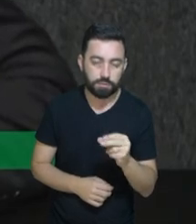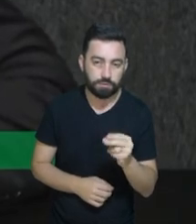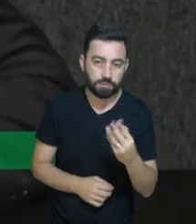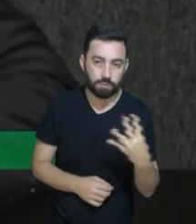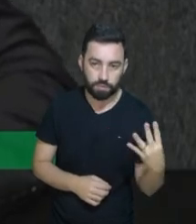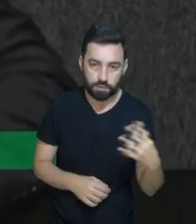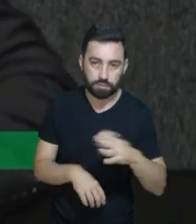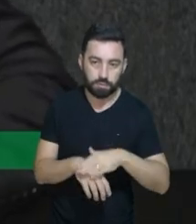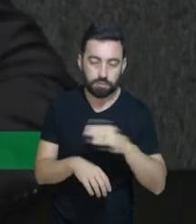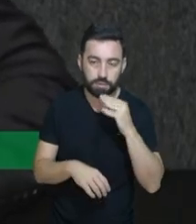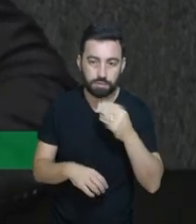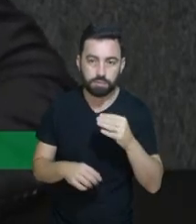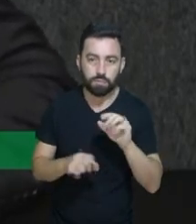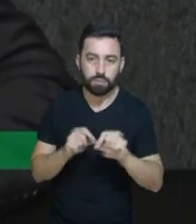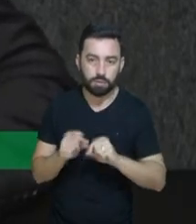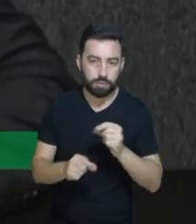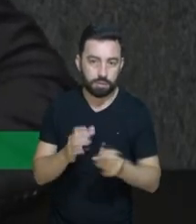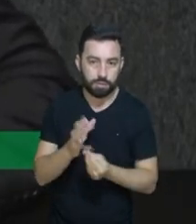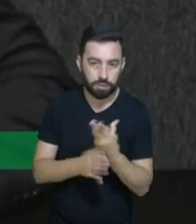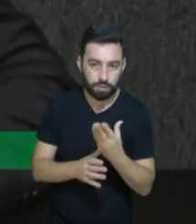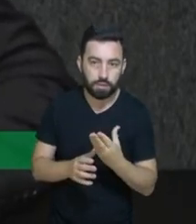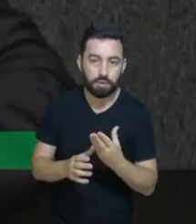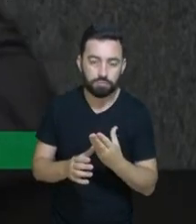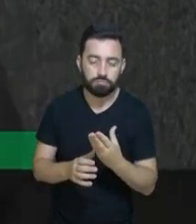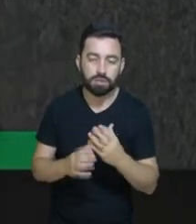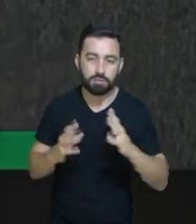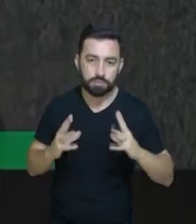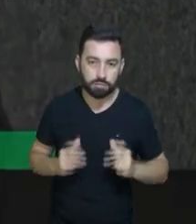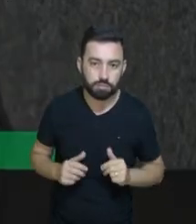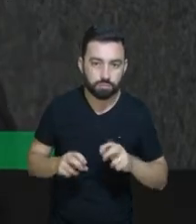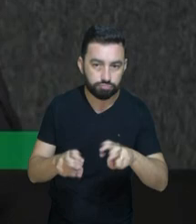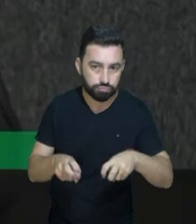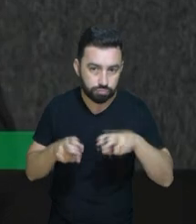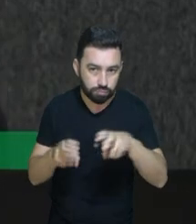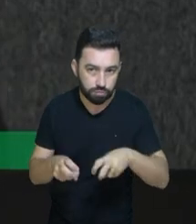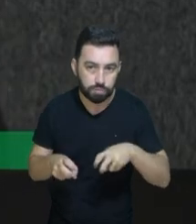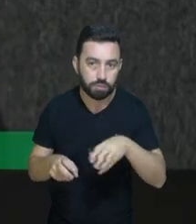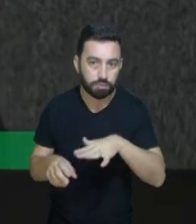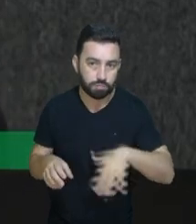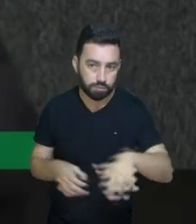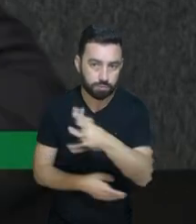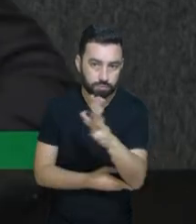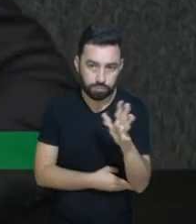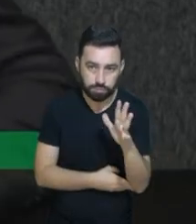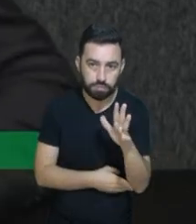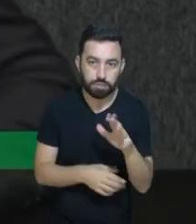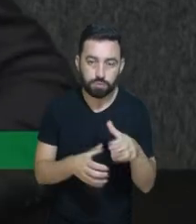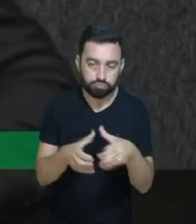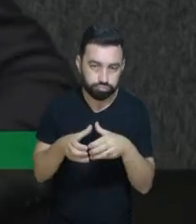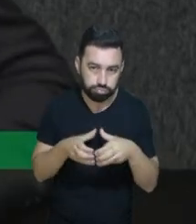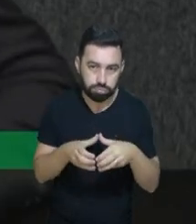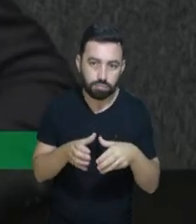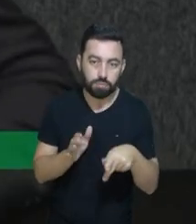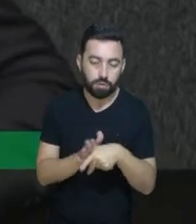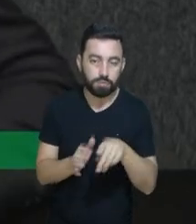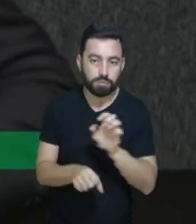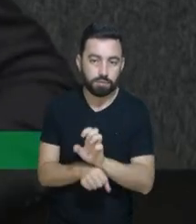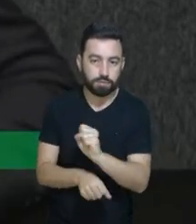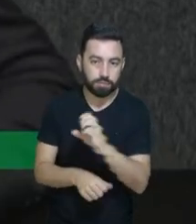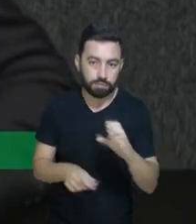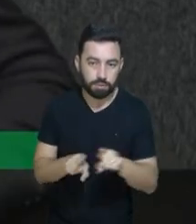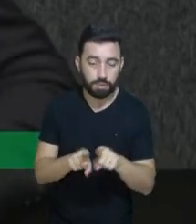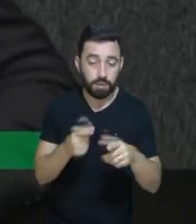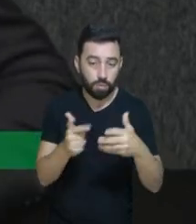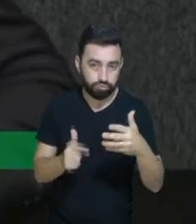deputado Marquito que institui a política de saneamento ecológico Rural e pequenas coletividades do Estado de Santa Catarina da outras